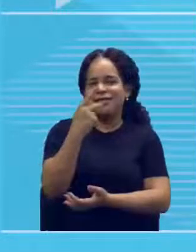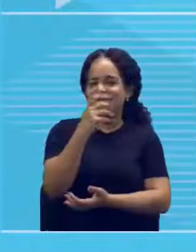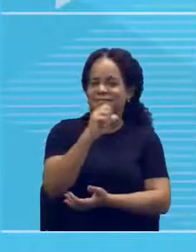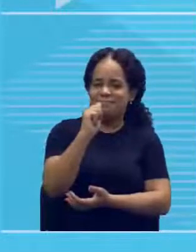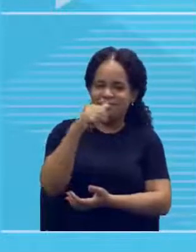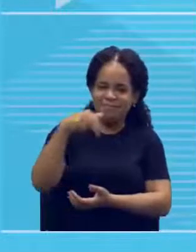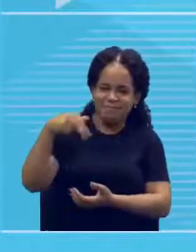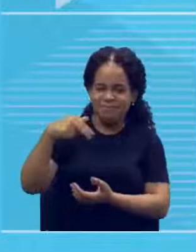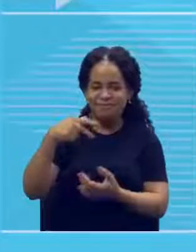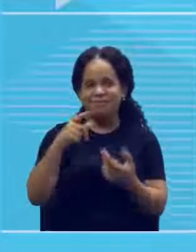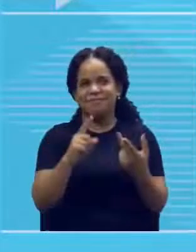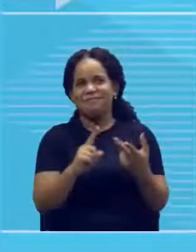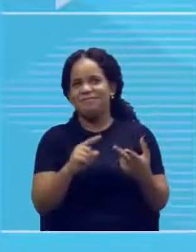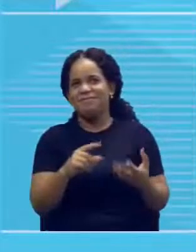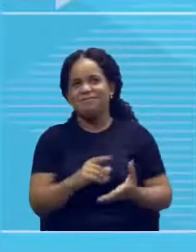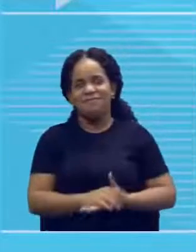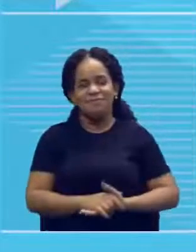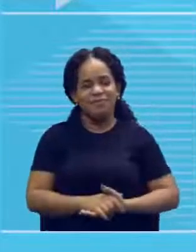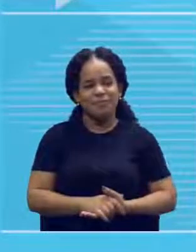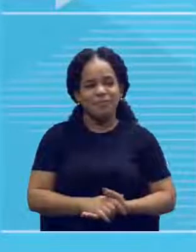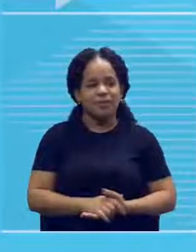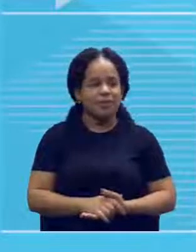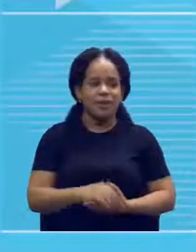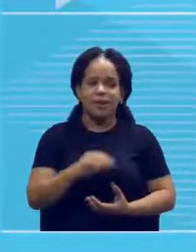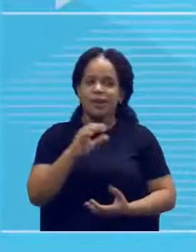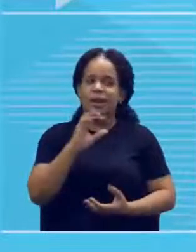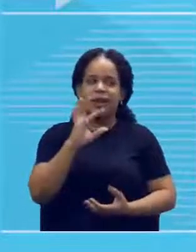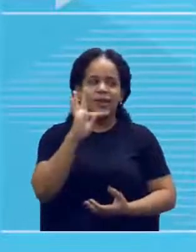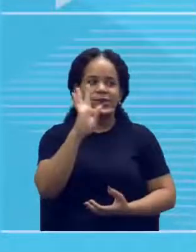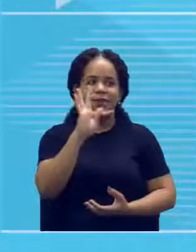Conversa. Como é o Tchan?